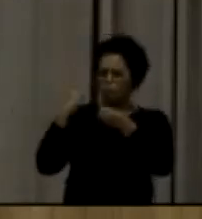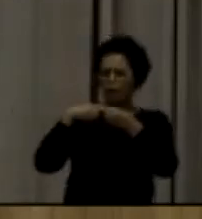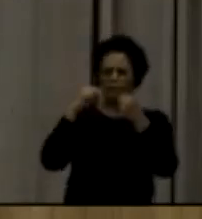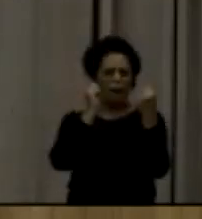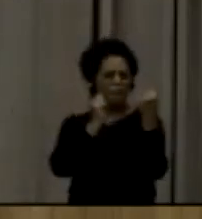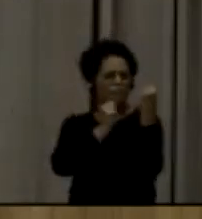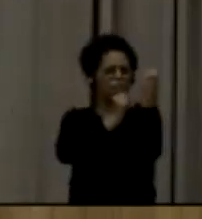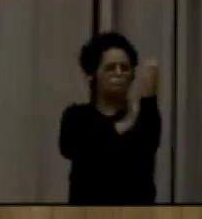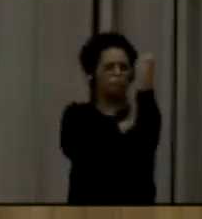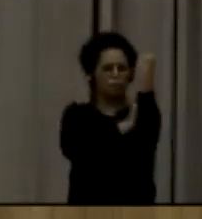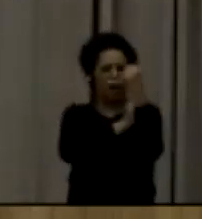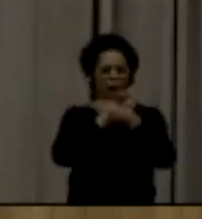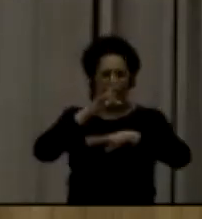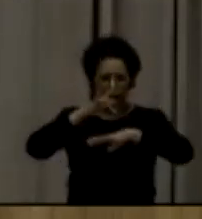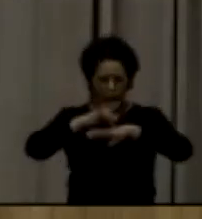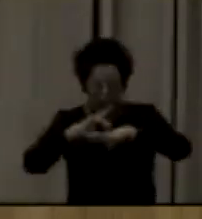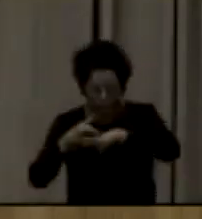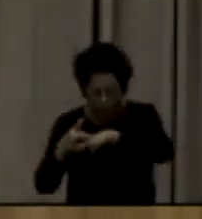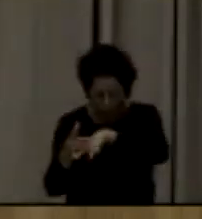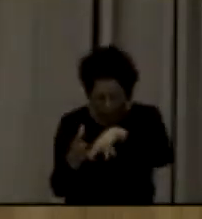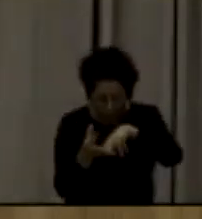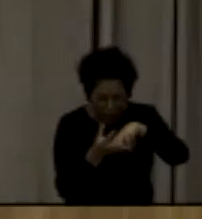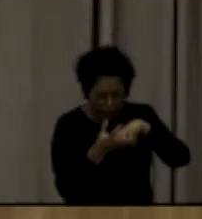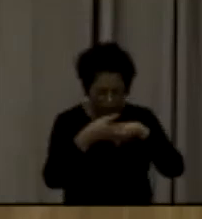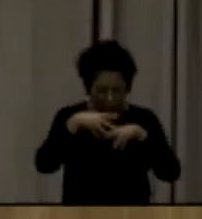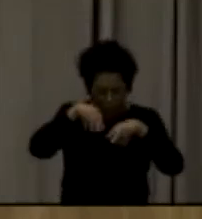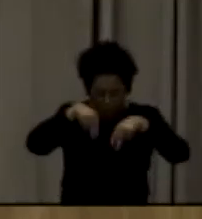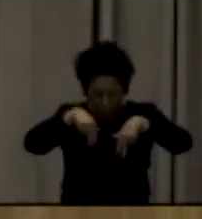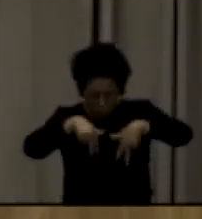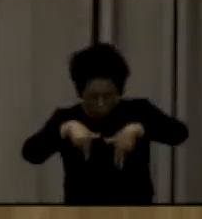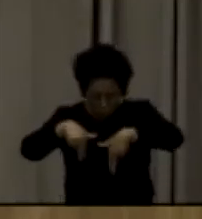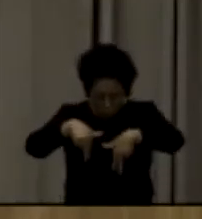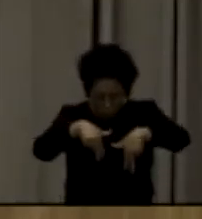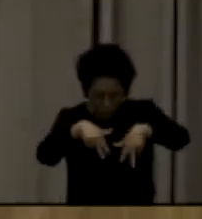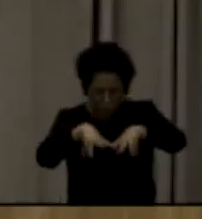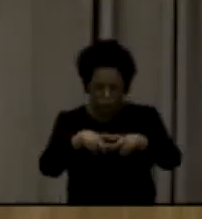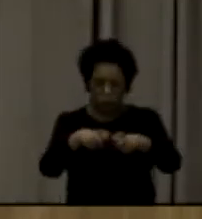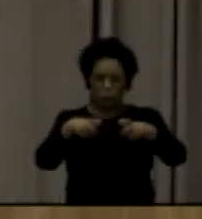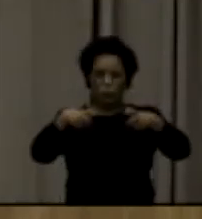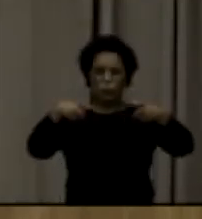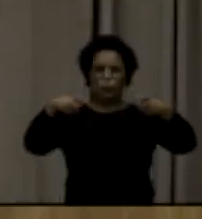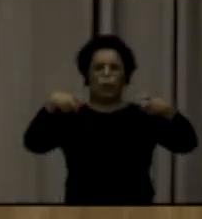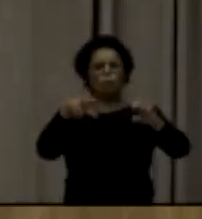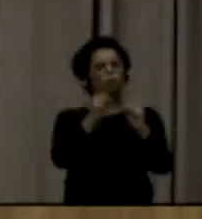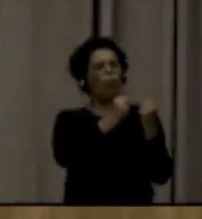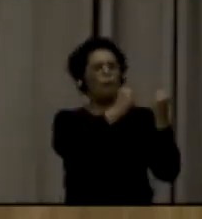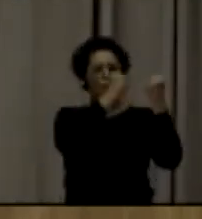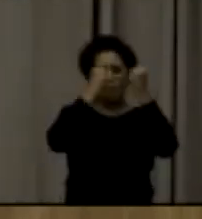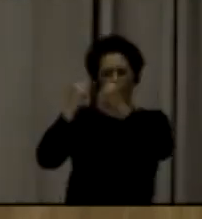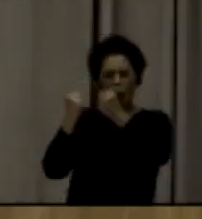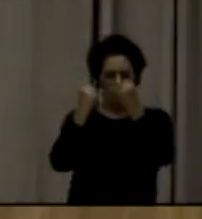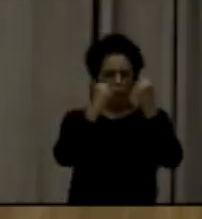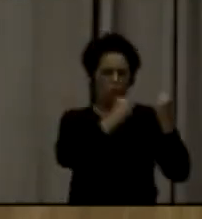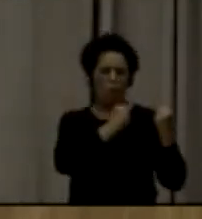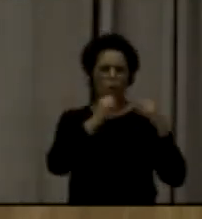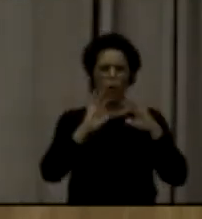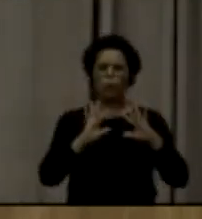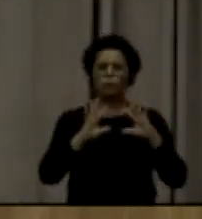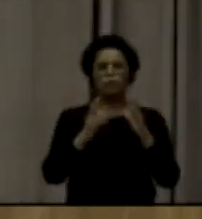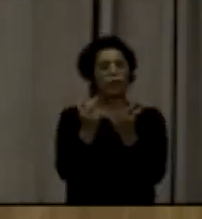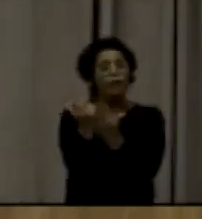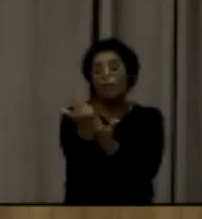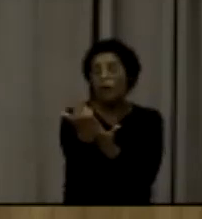terra, cada vez que ele colocava ali as pernas na terra, esse gigante, então, se tornava poderoso. E a mesma